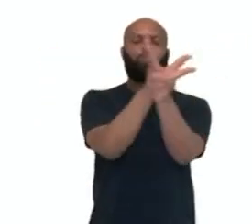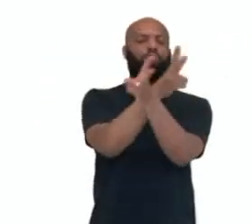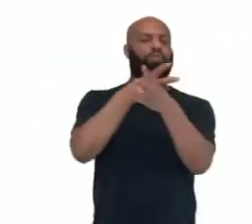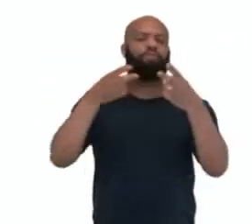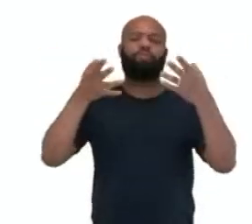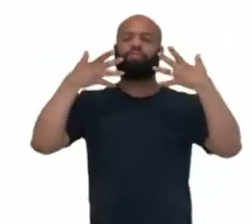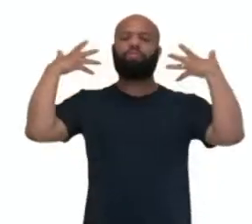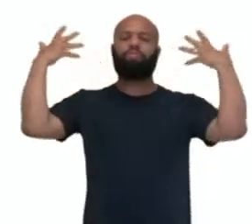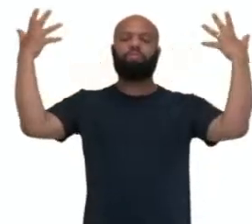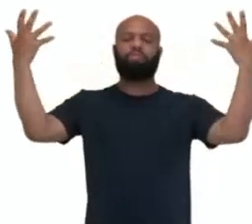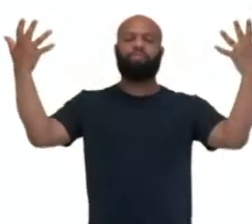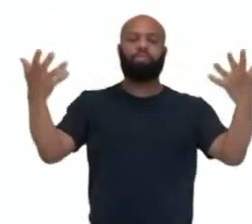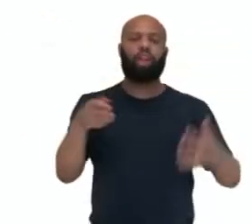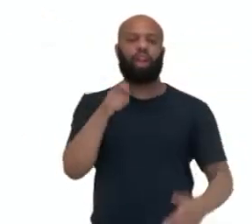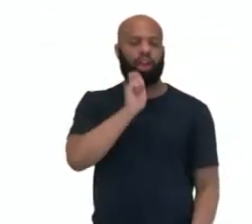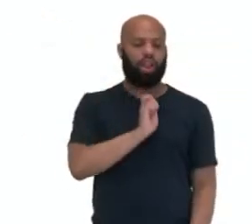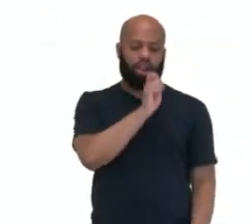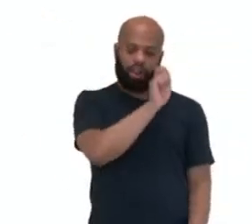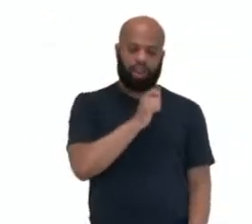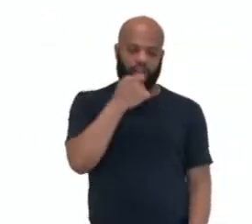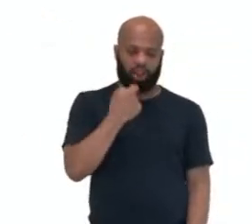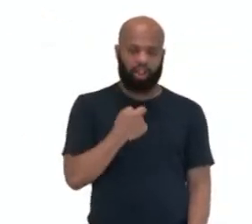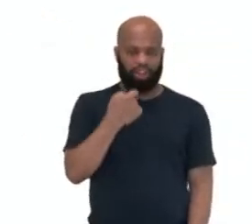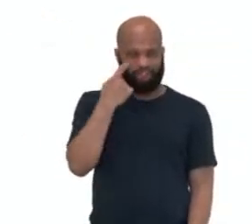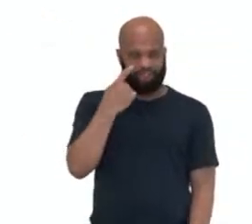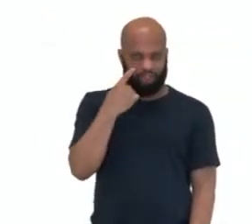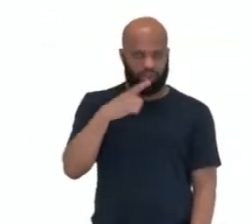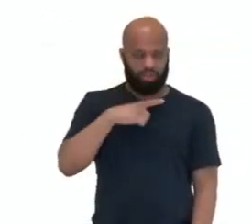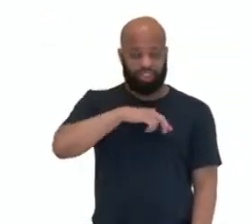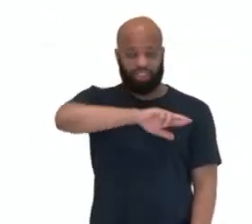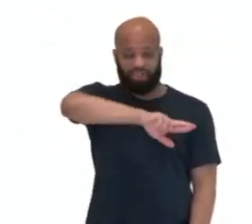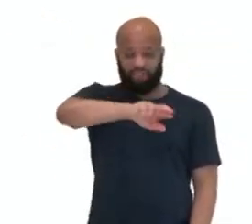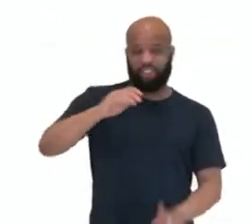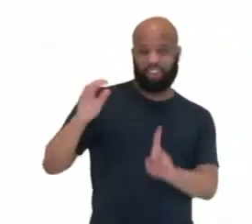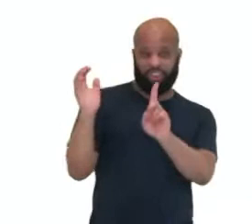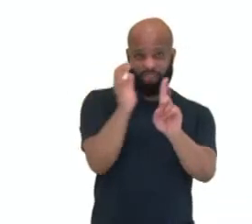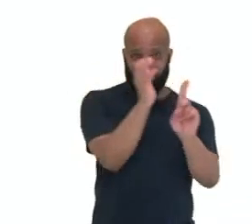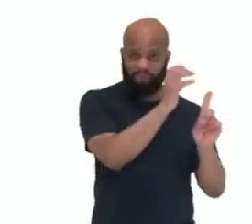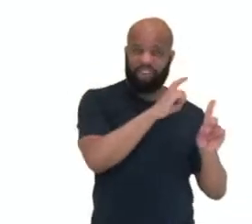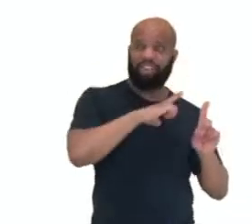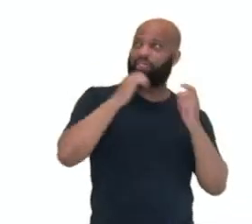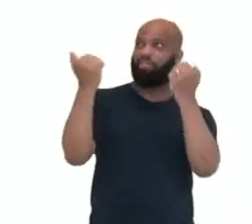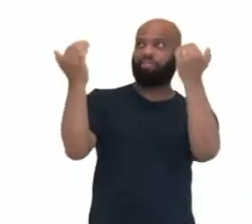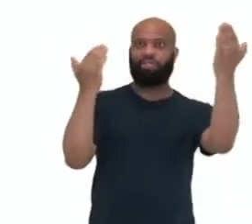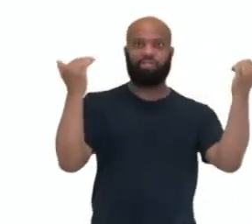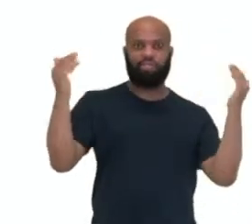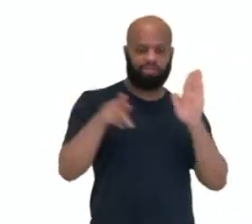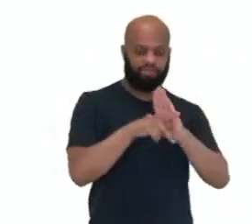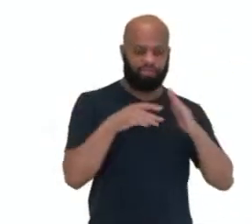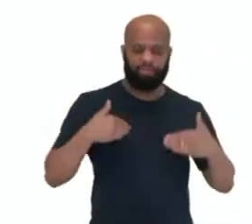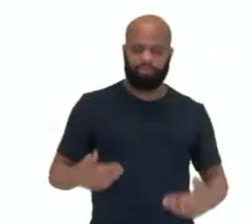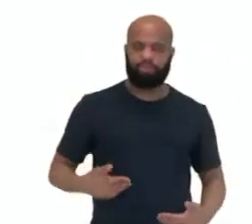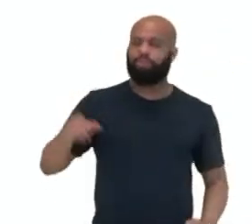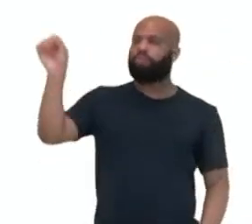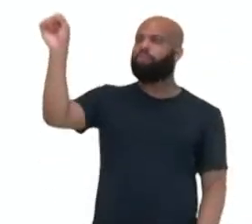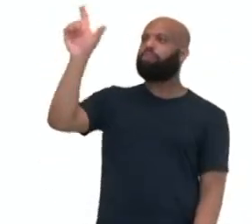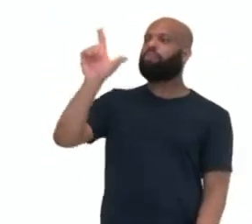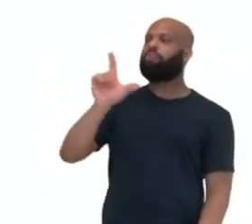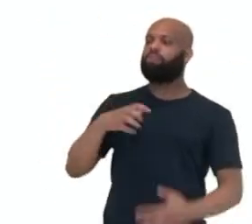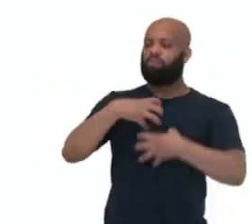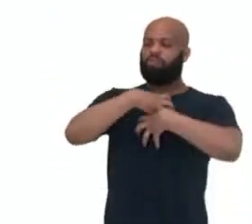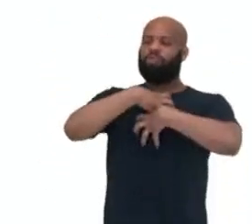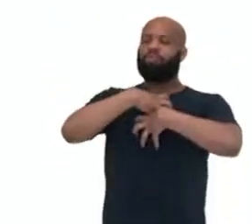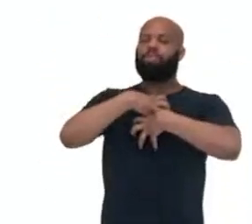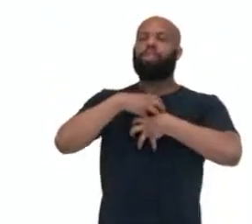sorvete. Você percebeu quantos estímulos externos estão contra o seu corpo? O sol, você sente o calorzinho